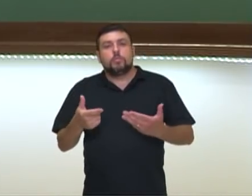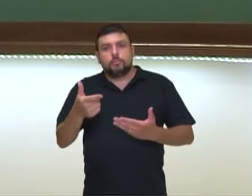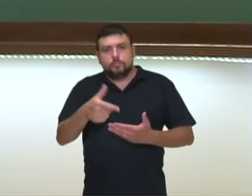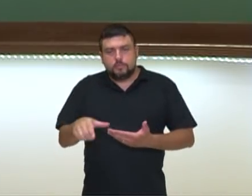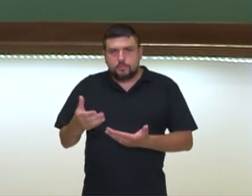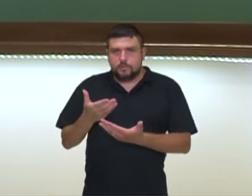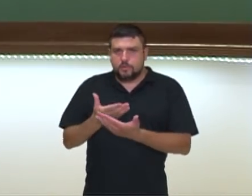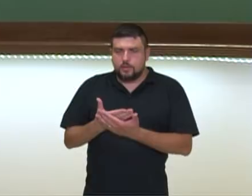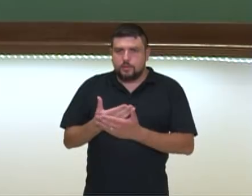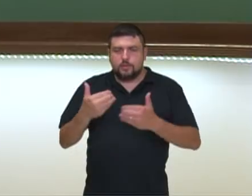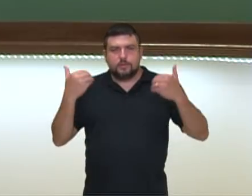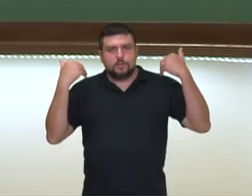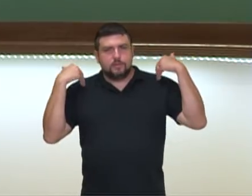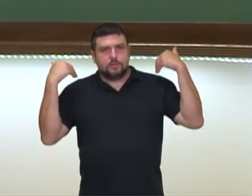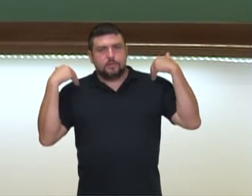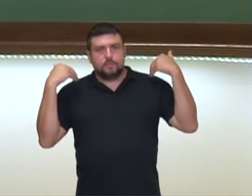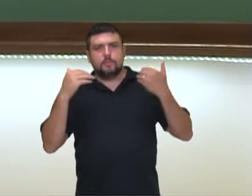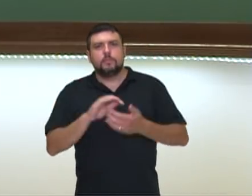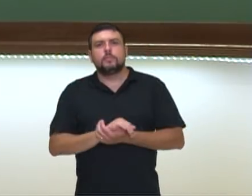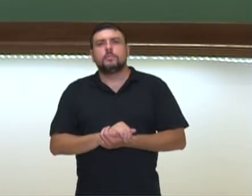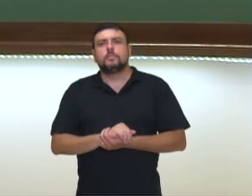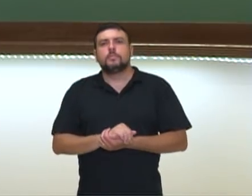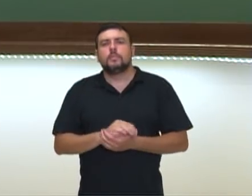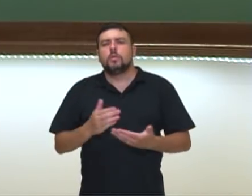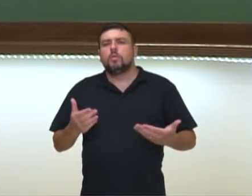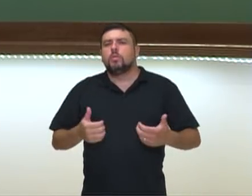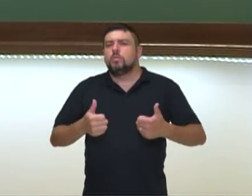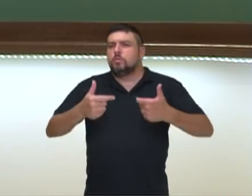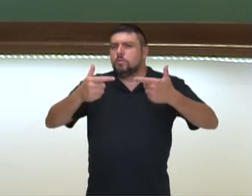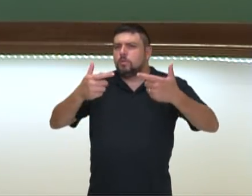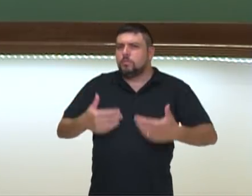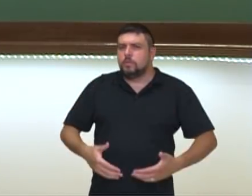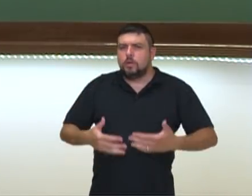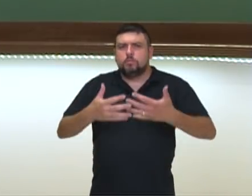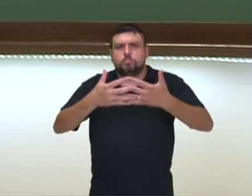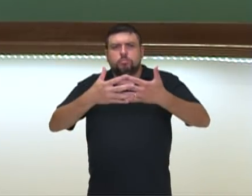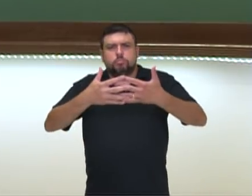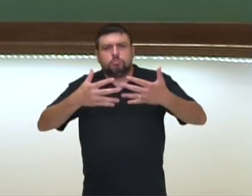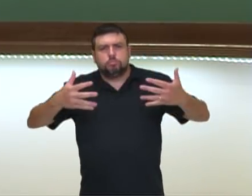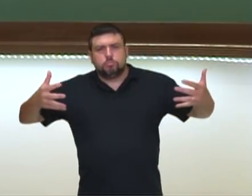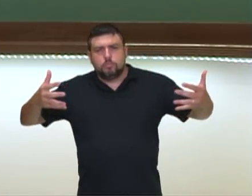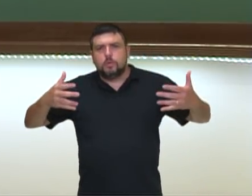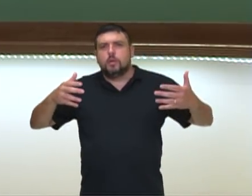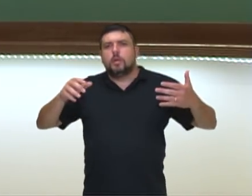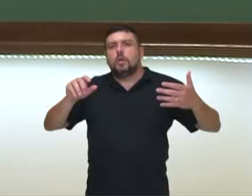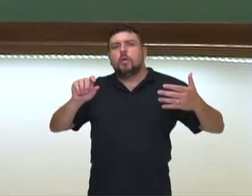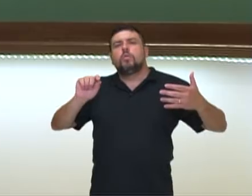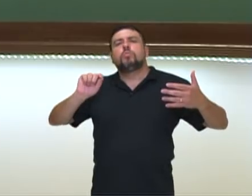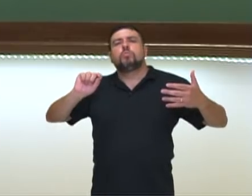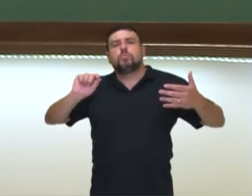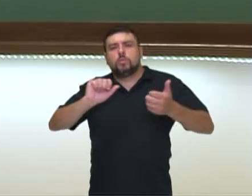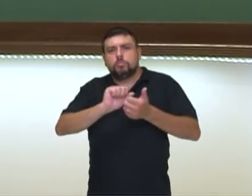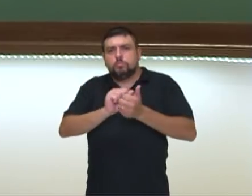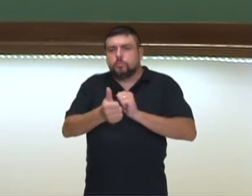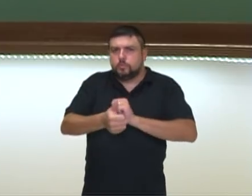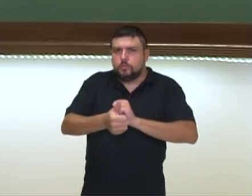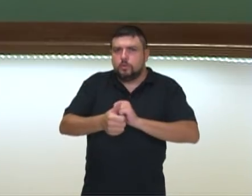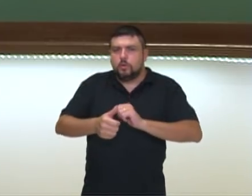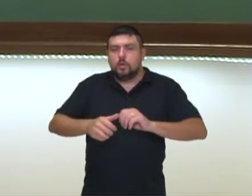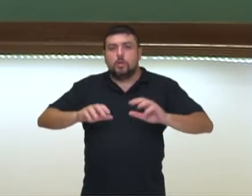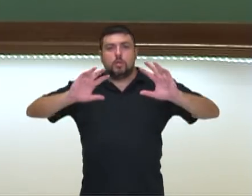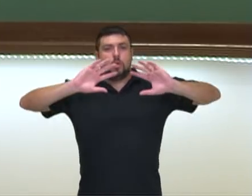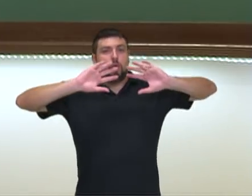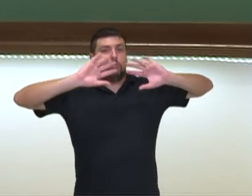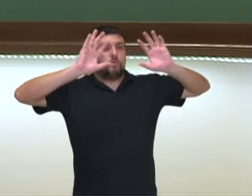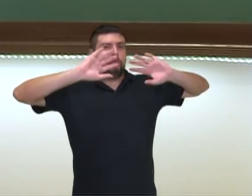Educação Física. E nós vamos falar hoje sobre esportes de rede. Vamos falar de dois esportes, que é o vôlei, e